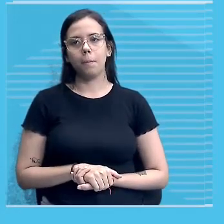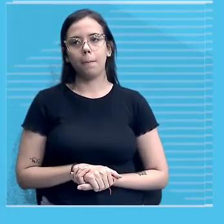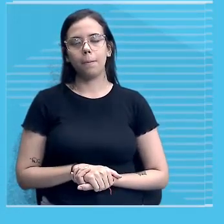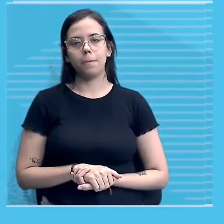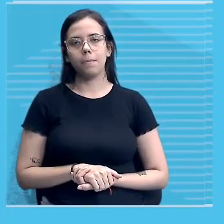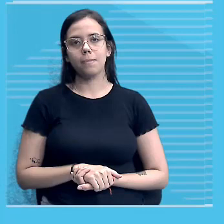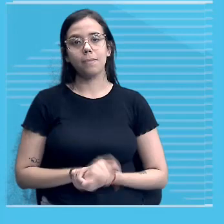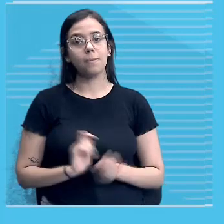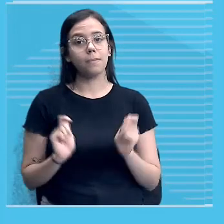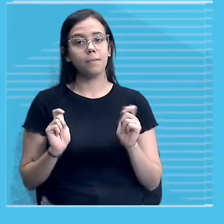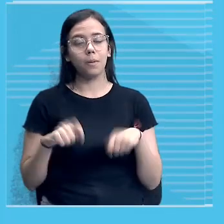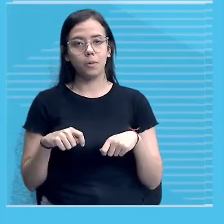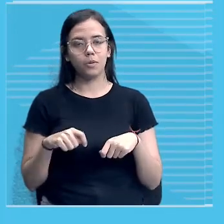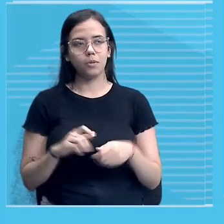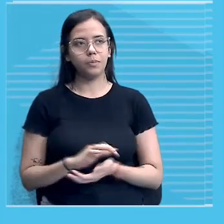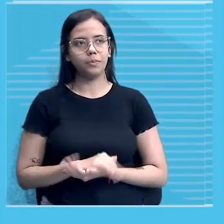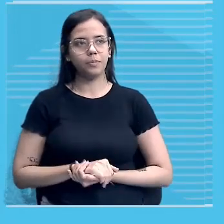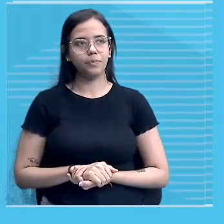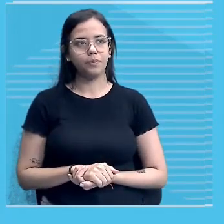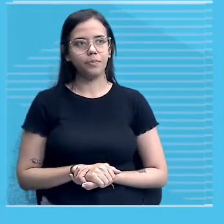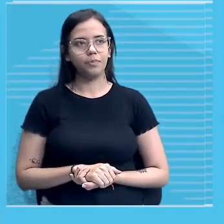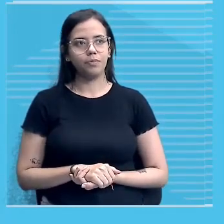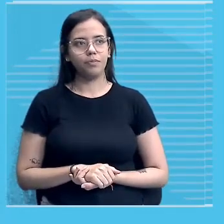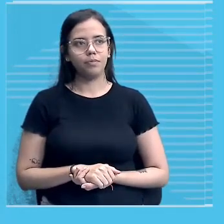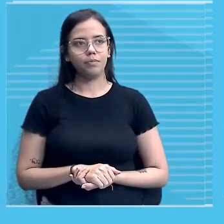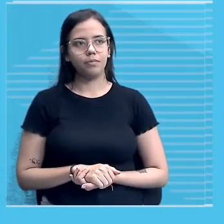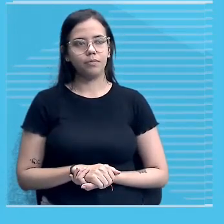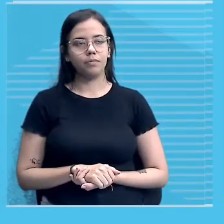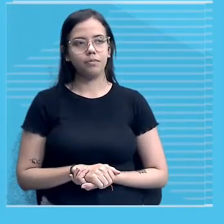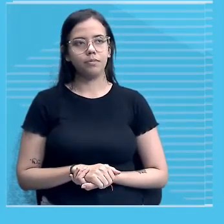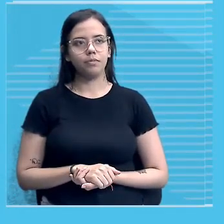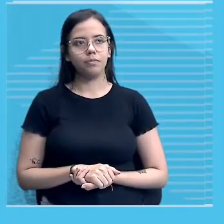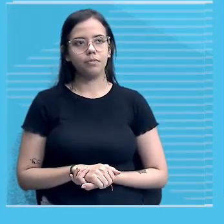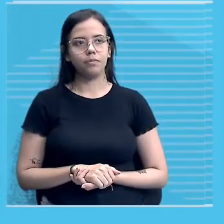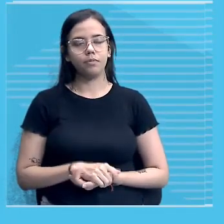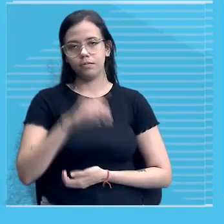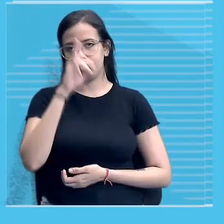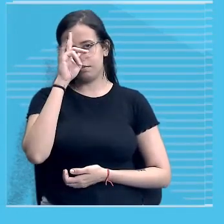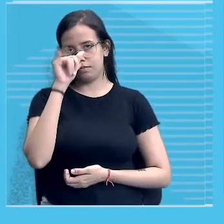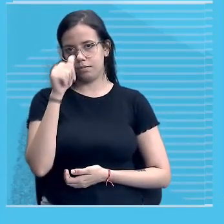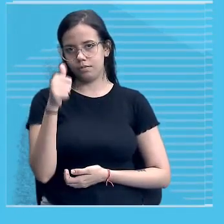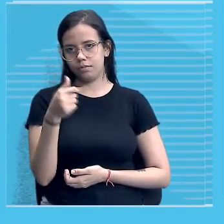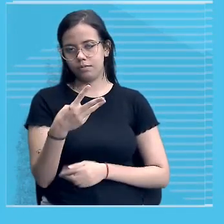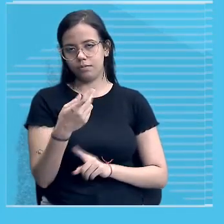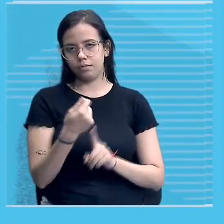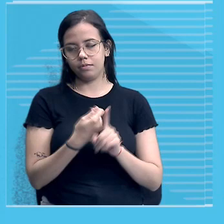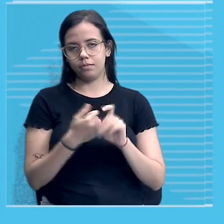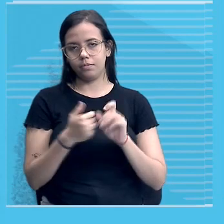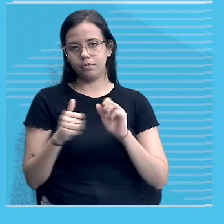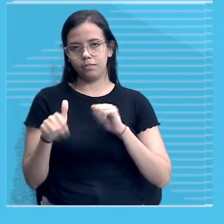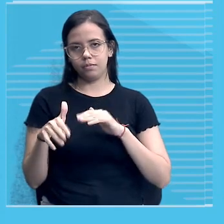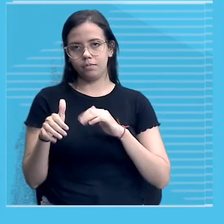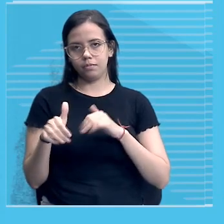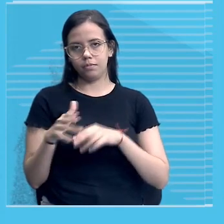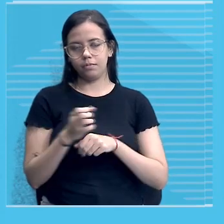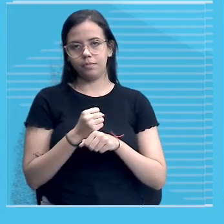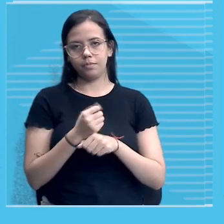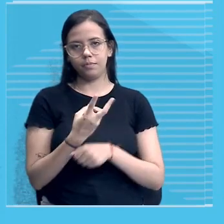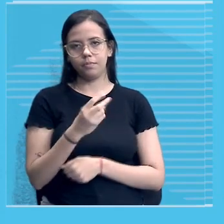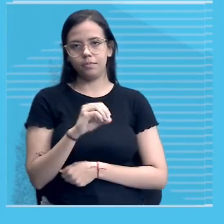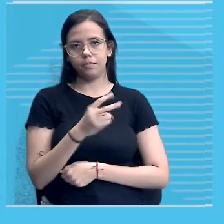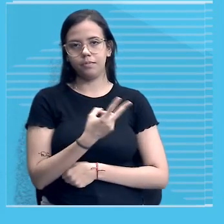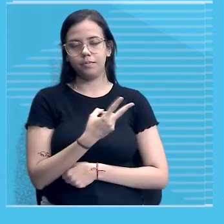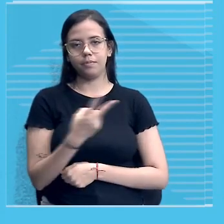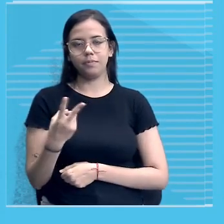nós podemos vamos lá treze do Nove de 2022 meu